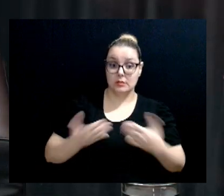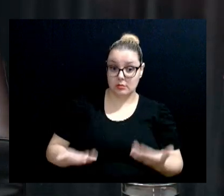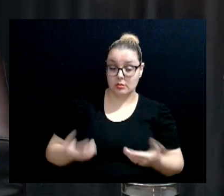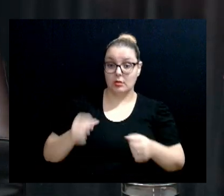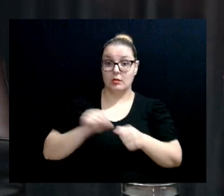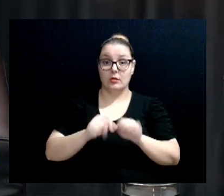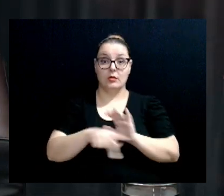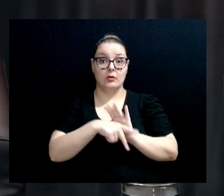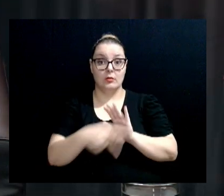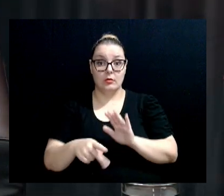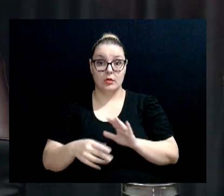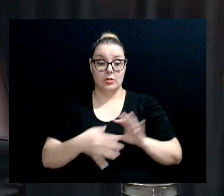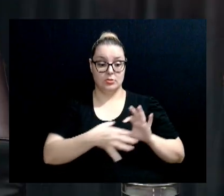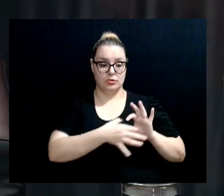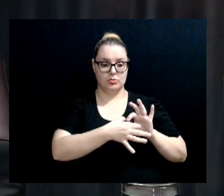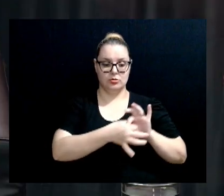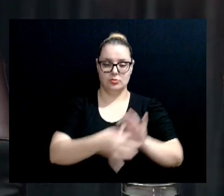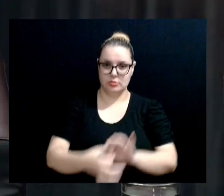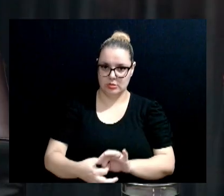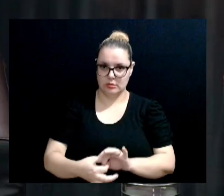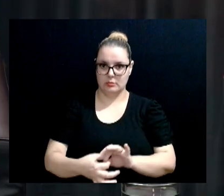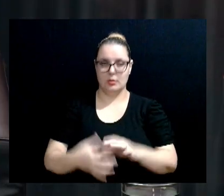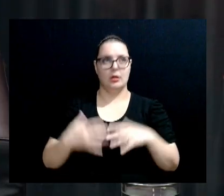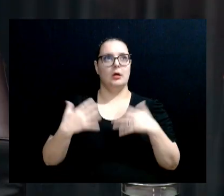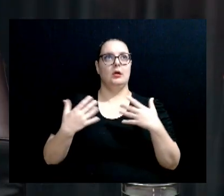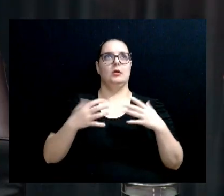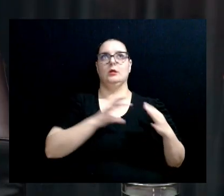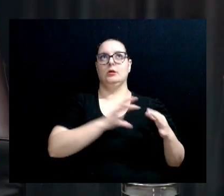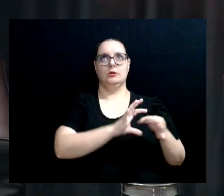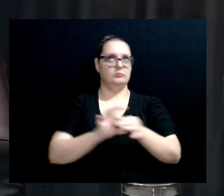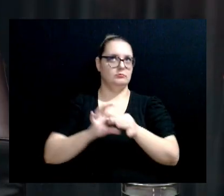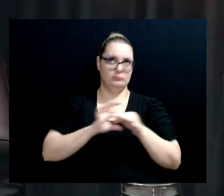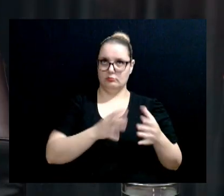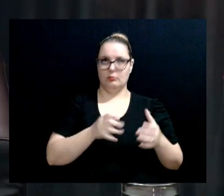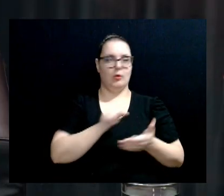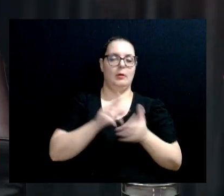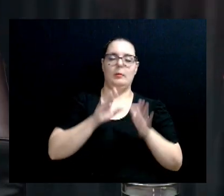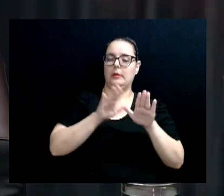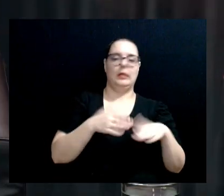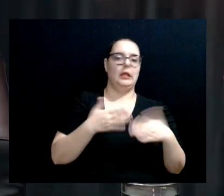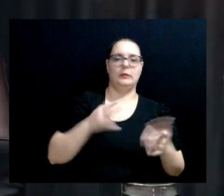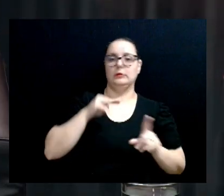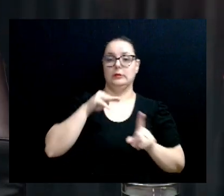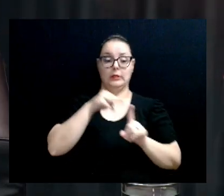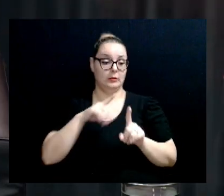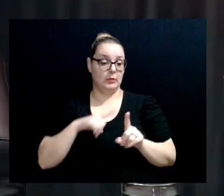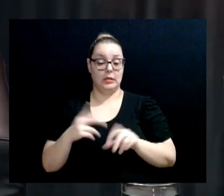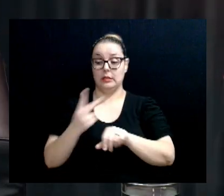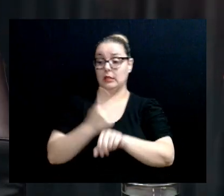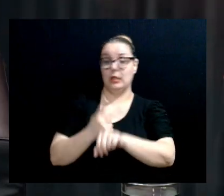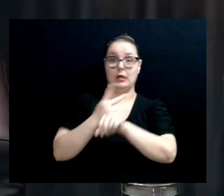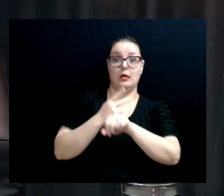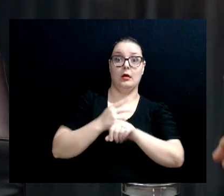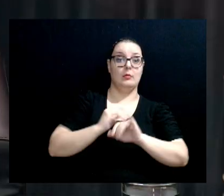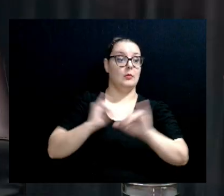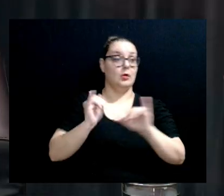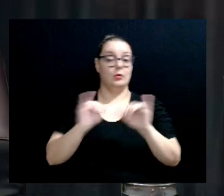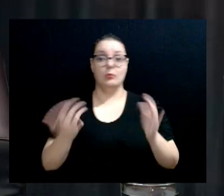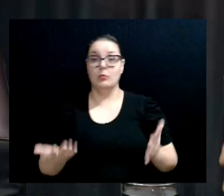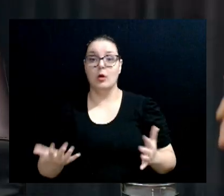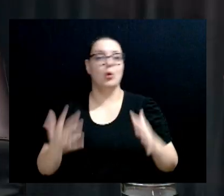ciclo. Então, o aplicativo ele está lá. Então, você tem metas, você tem prêmios, notificações, o